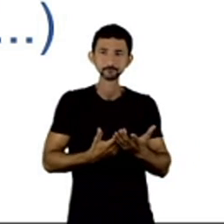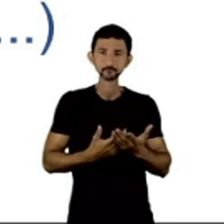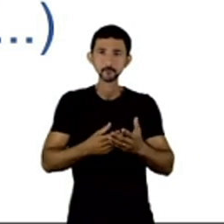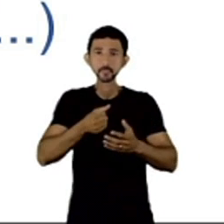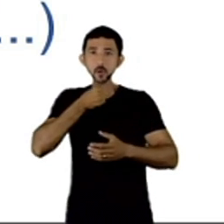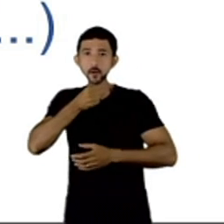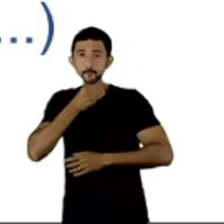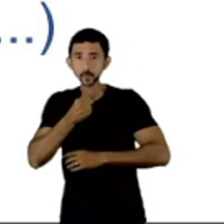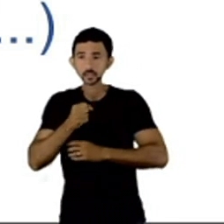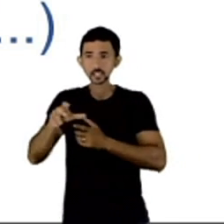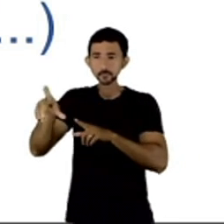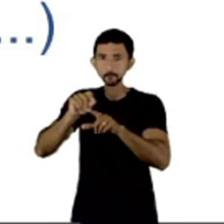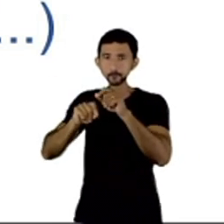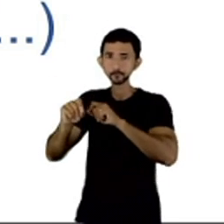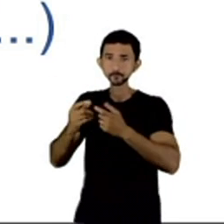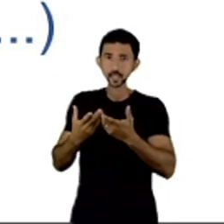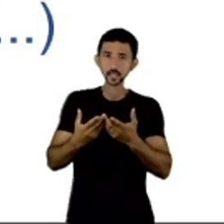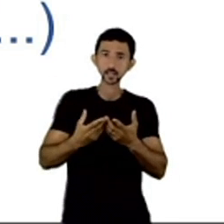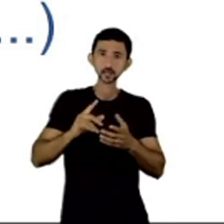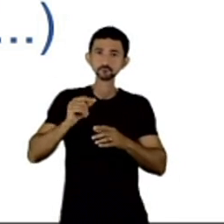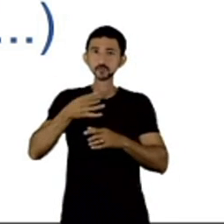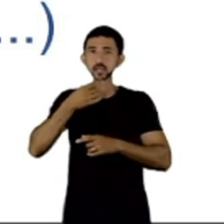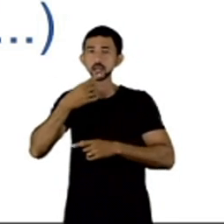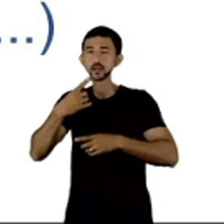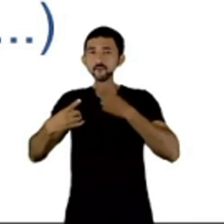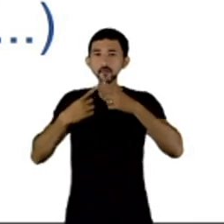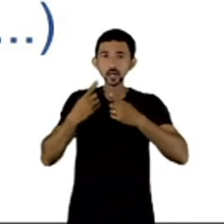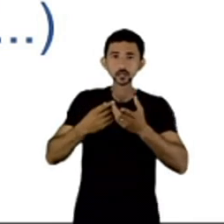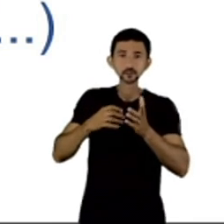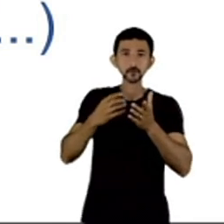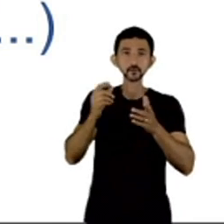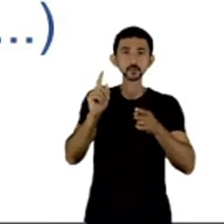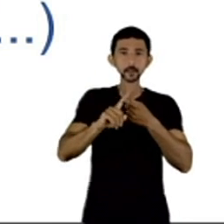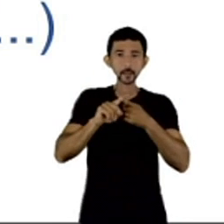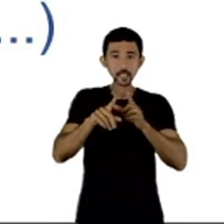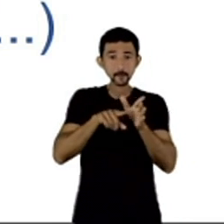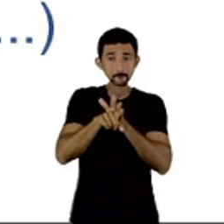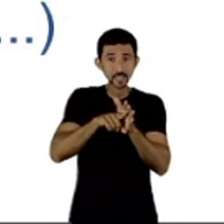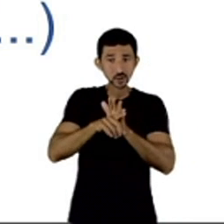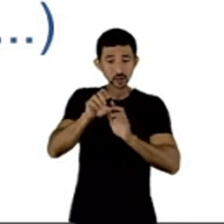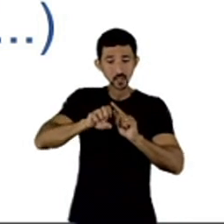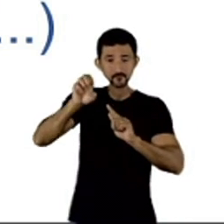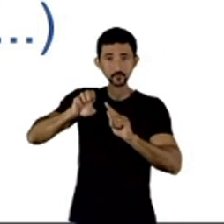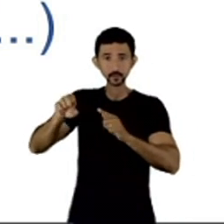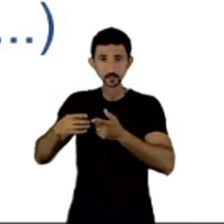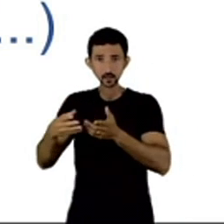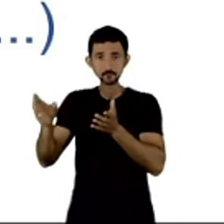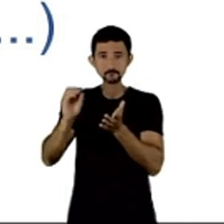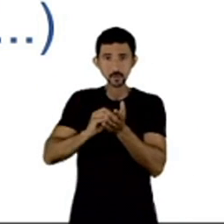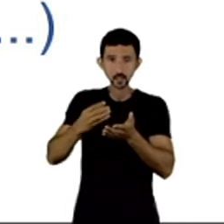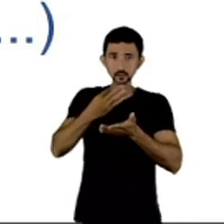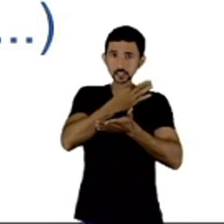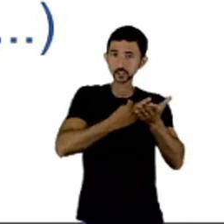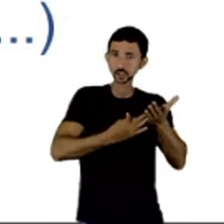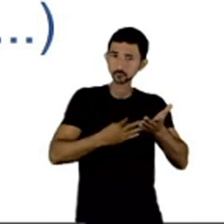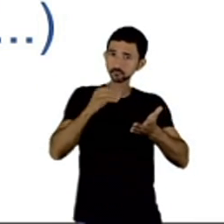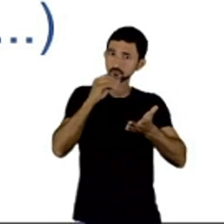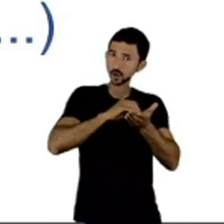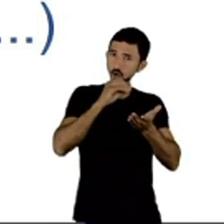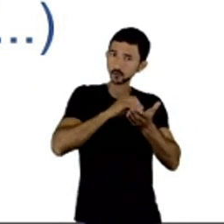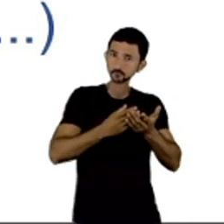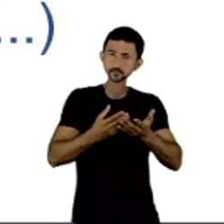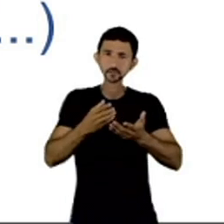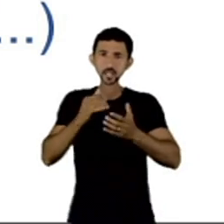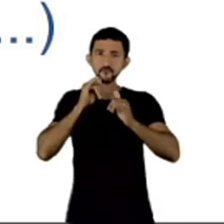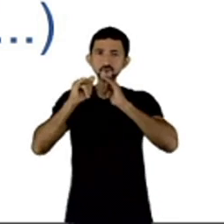se apropria de entrevistas, depoimentos e dados estatísticos para inserir na vida do leitor o